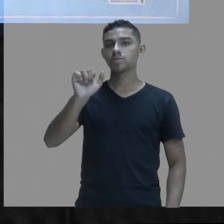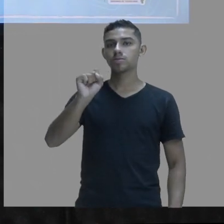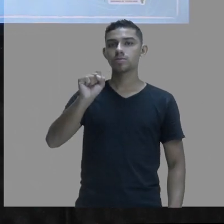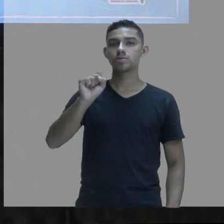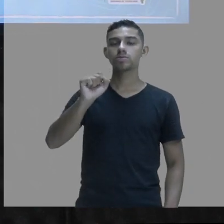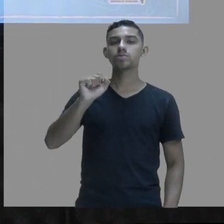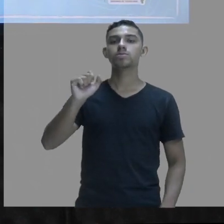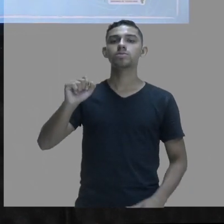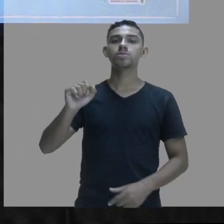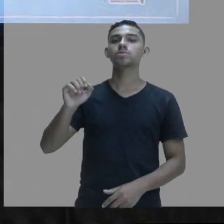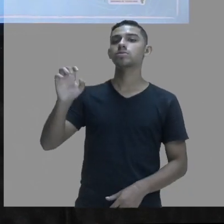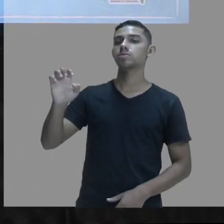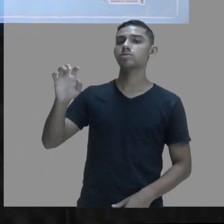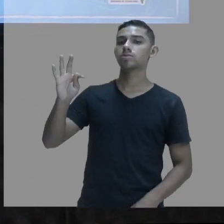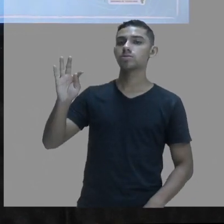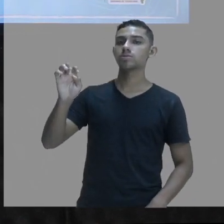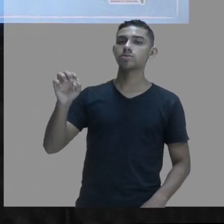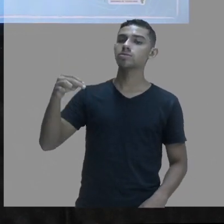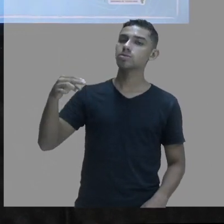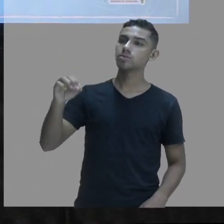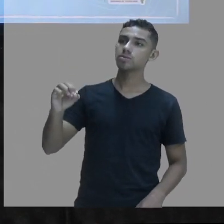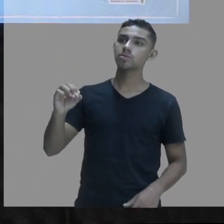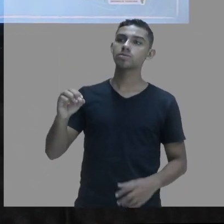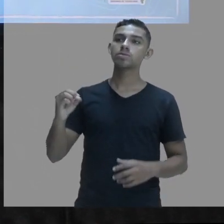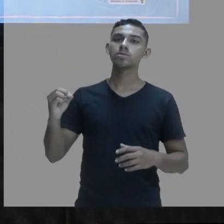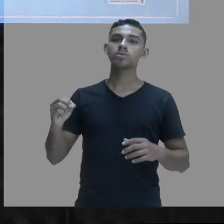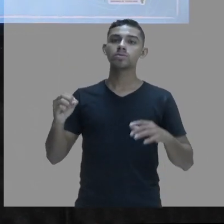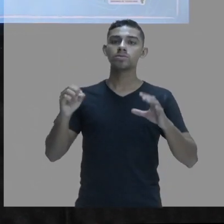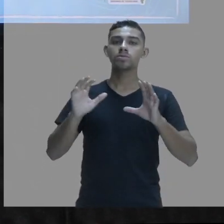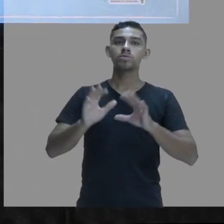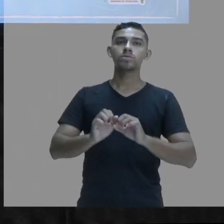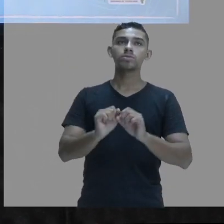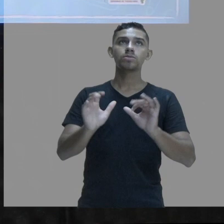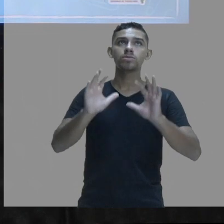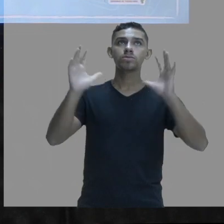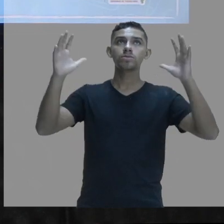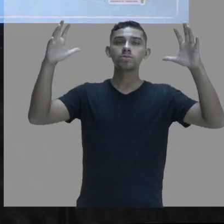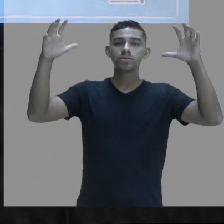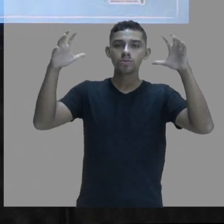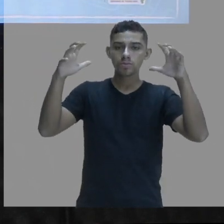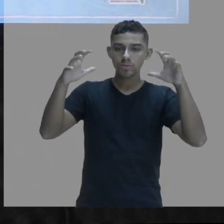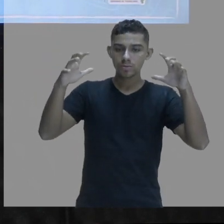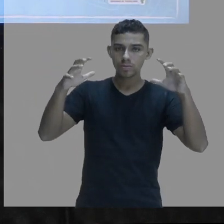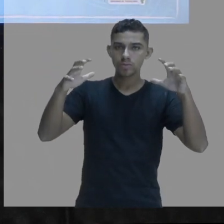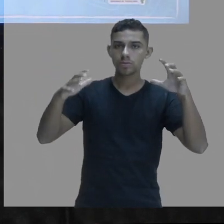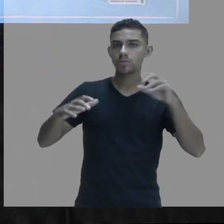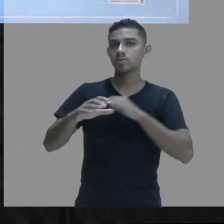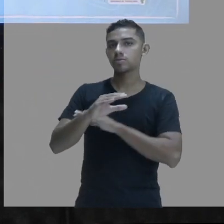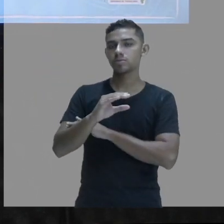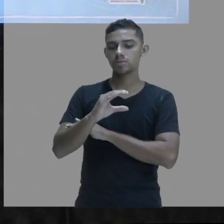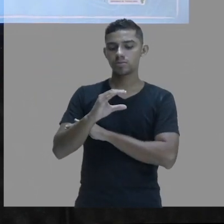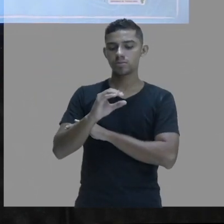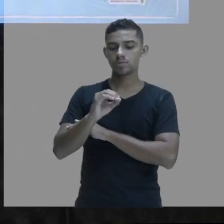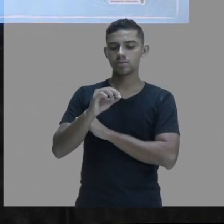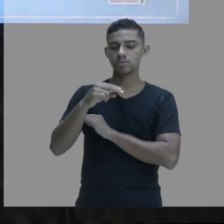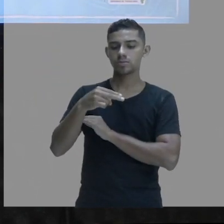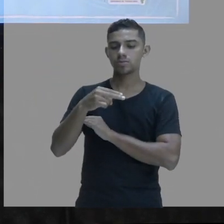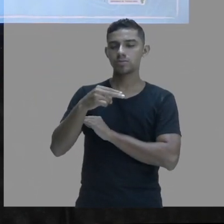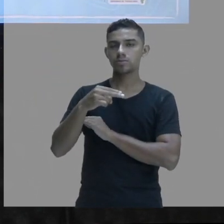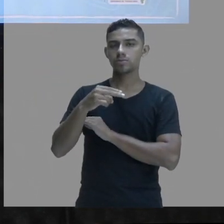gás eteno, só que como está no ambiente fechado, ele vai ficar ali, aquele gás vai ficar de forma concentrada. Isso